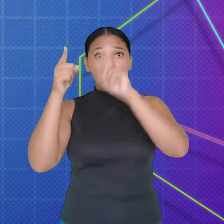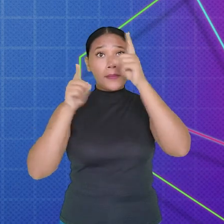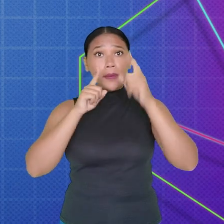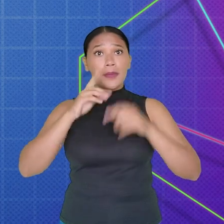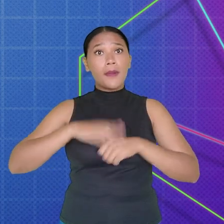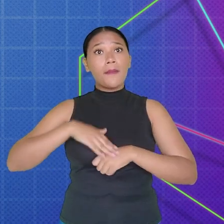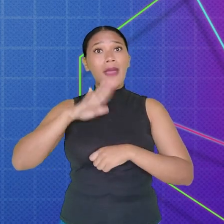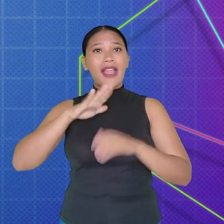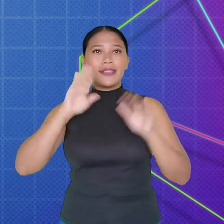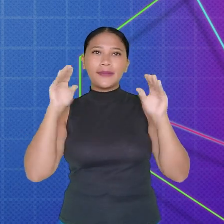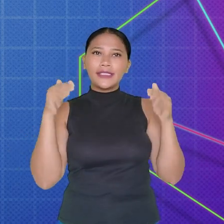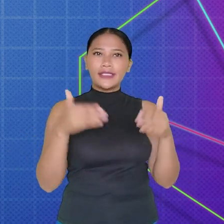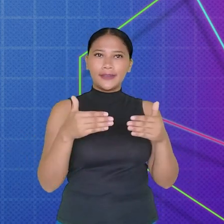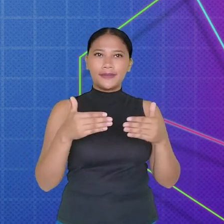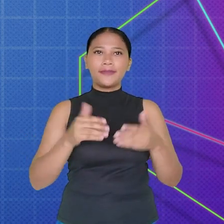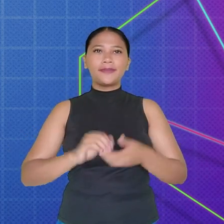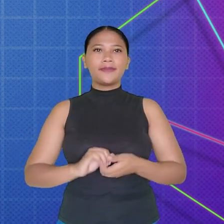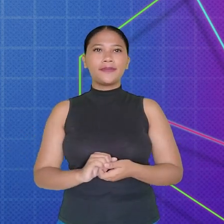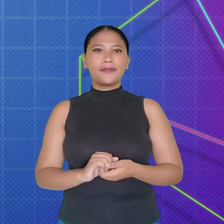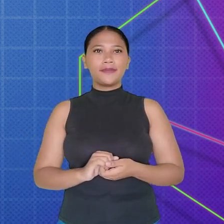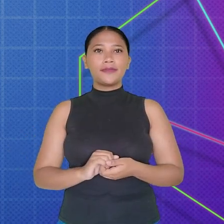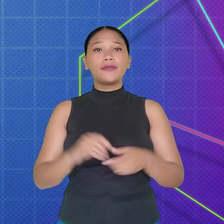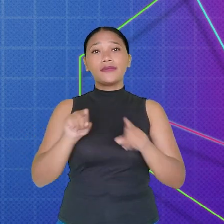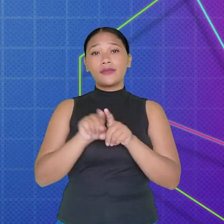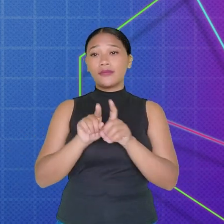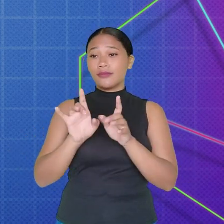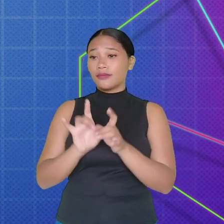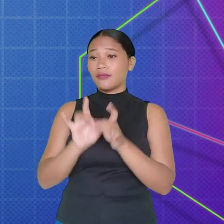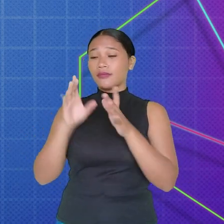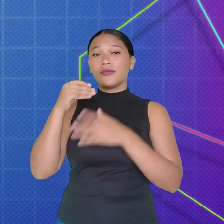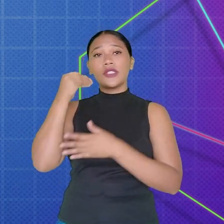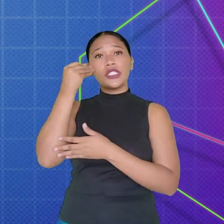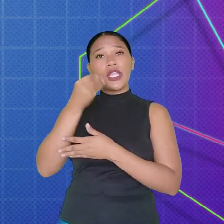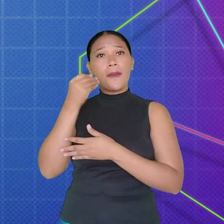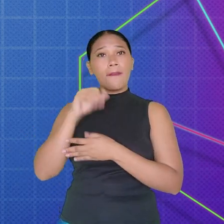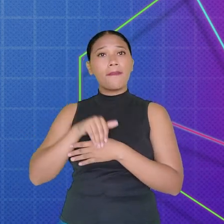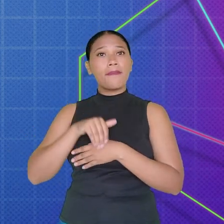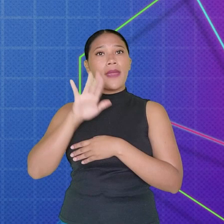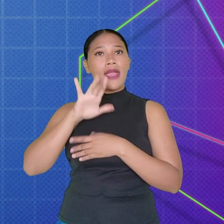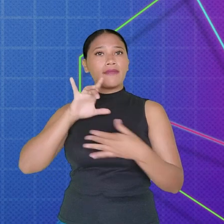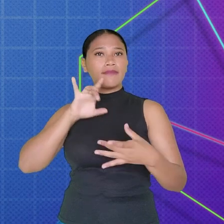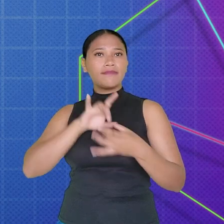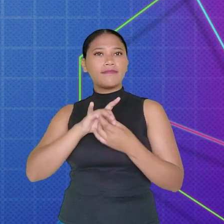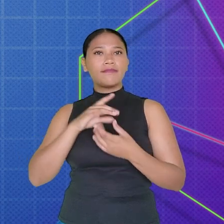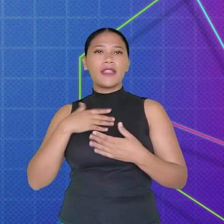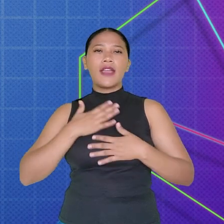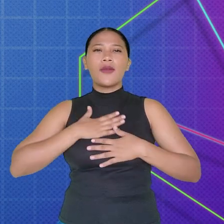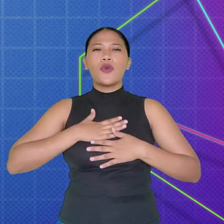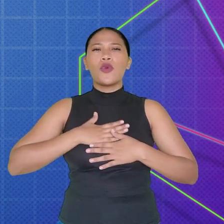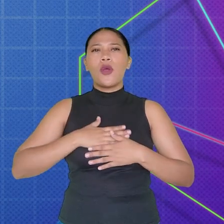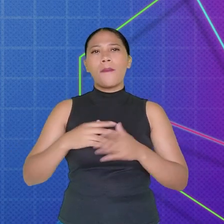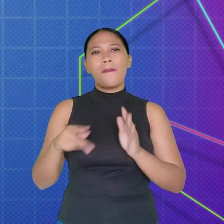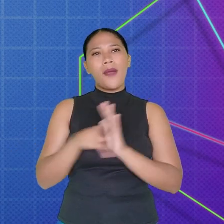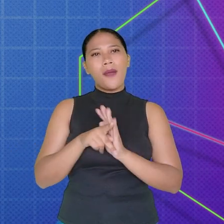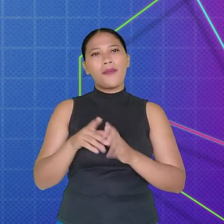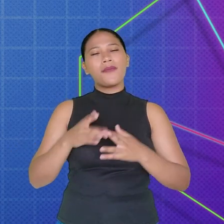com interações mais precisas e intuitivas, proporcionando uma experiência mais envolvente e agradável para o